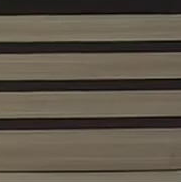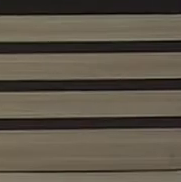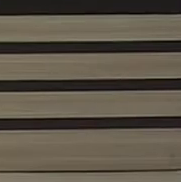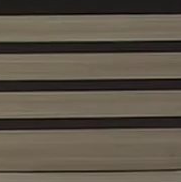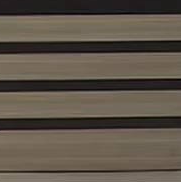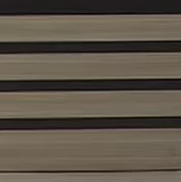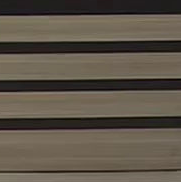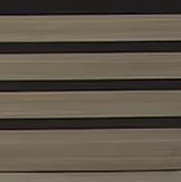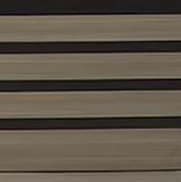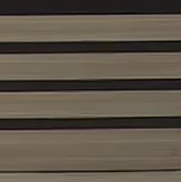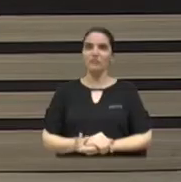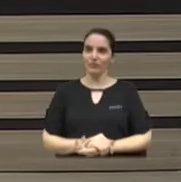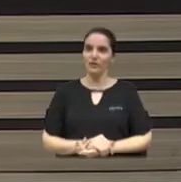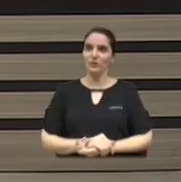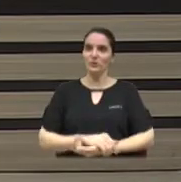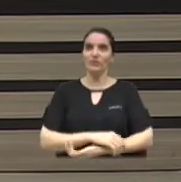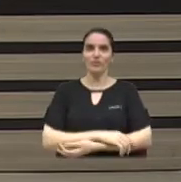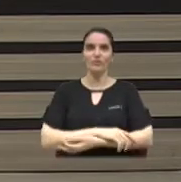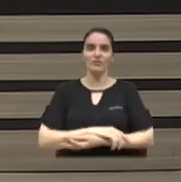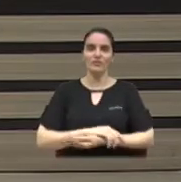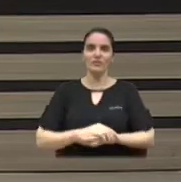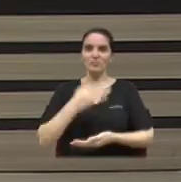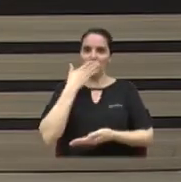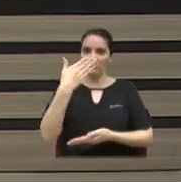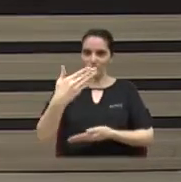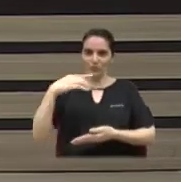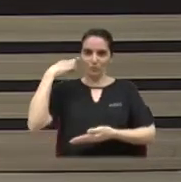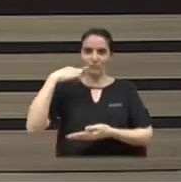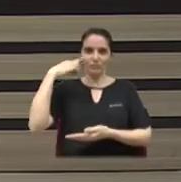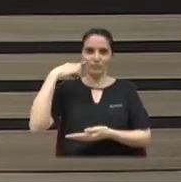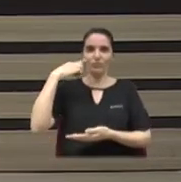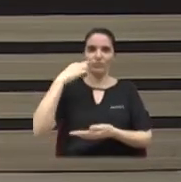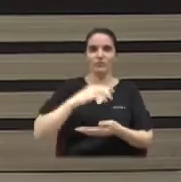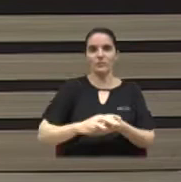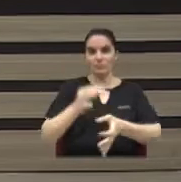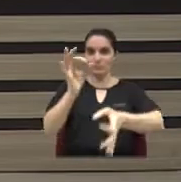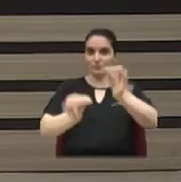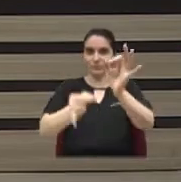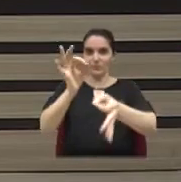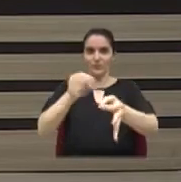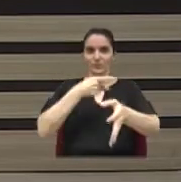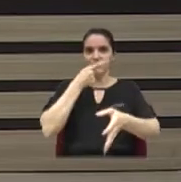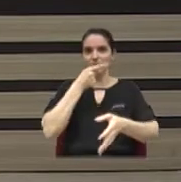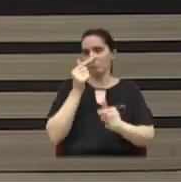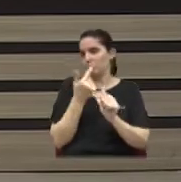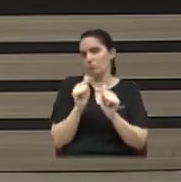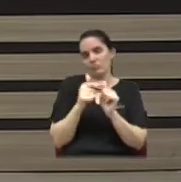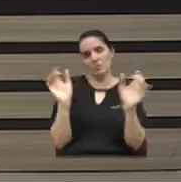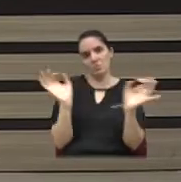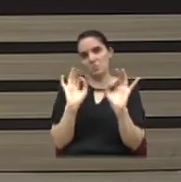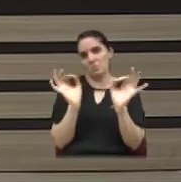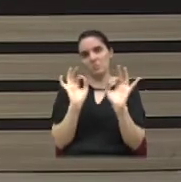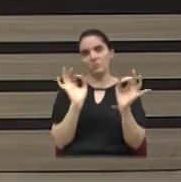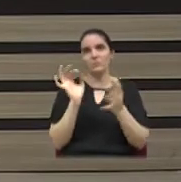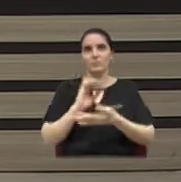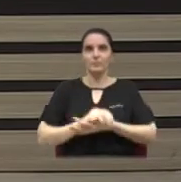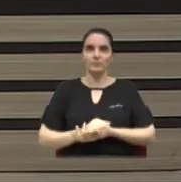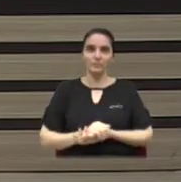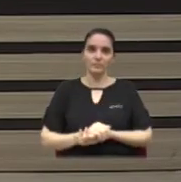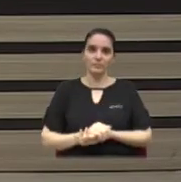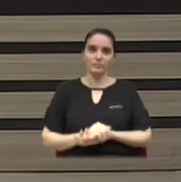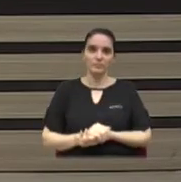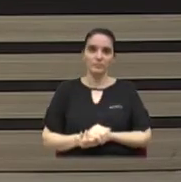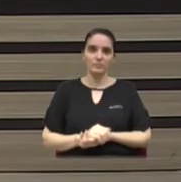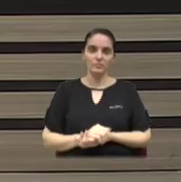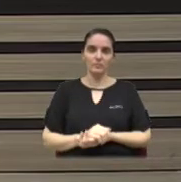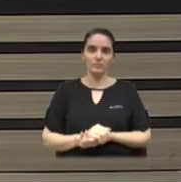reaberta. Consultando o jurídico disse que não tem problema nenhum. Não tem problema